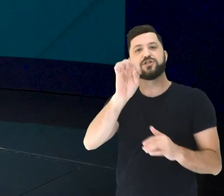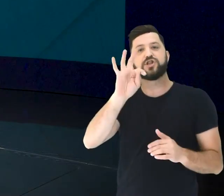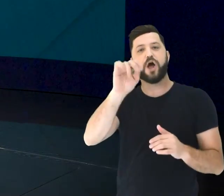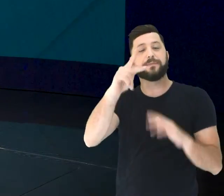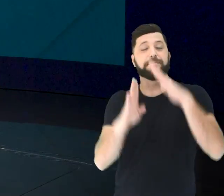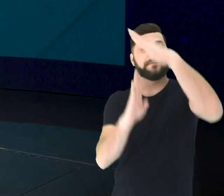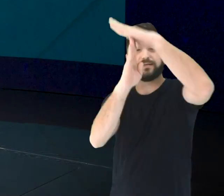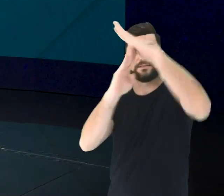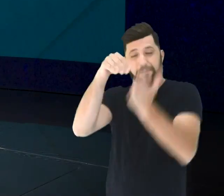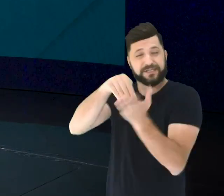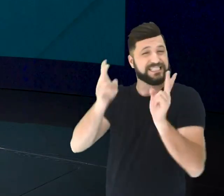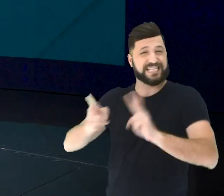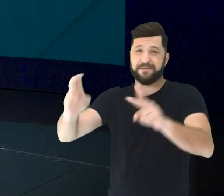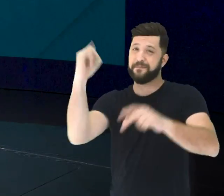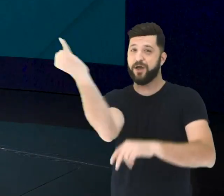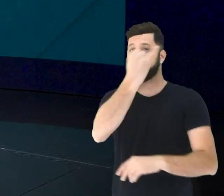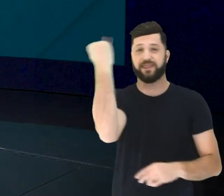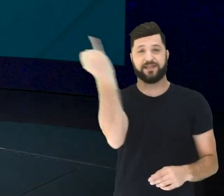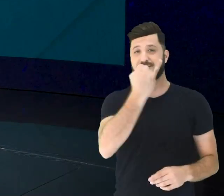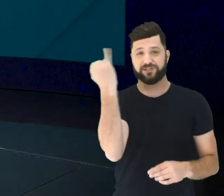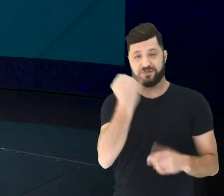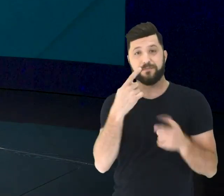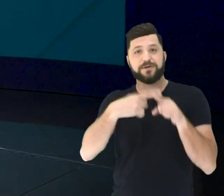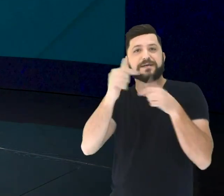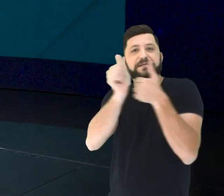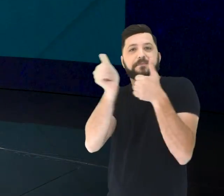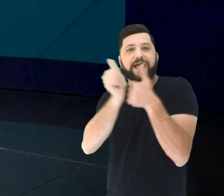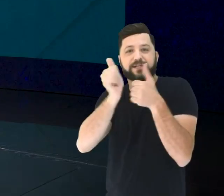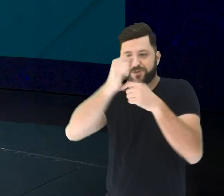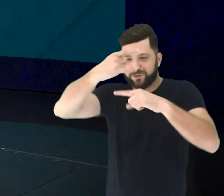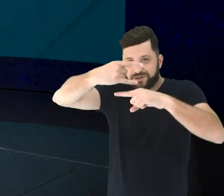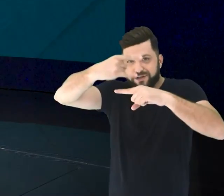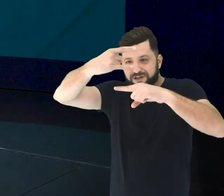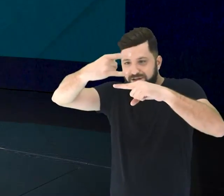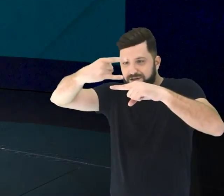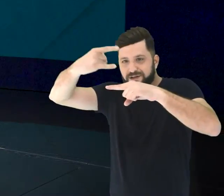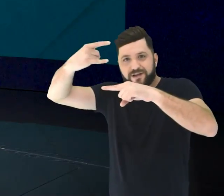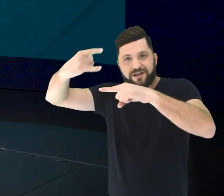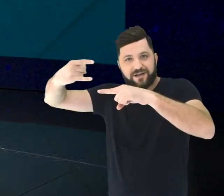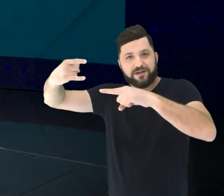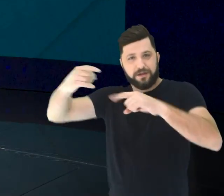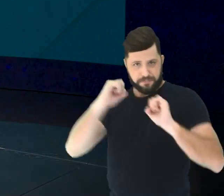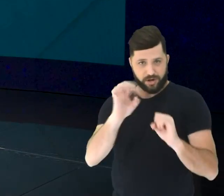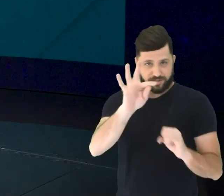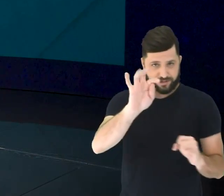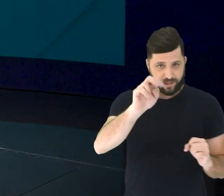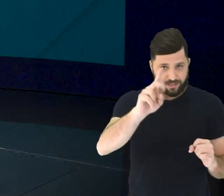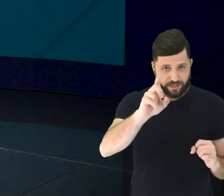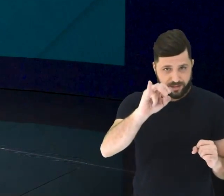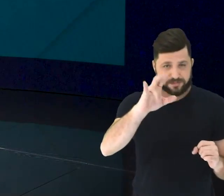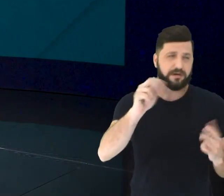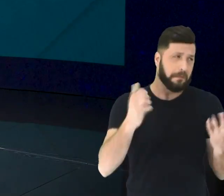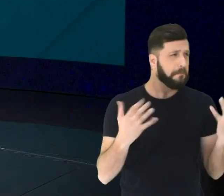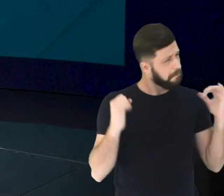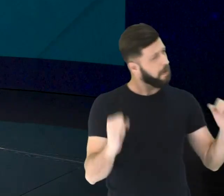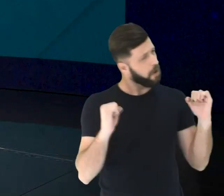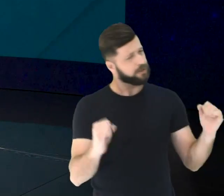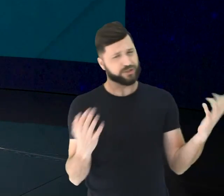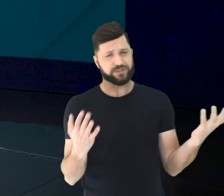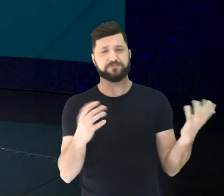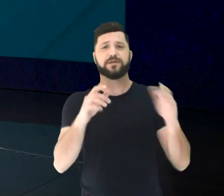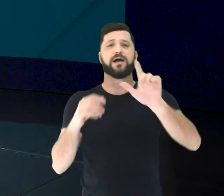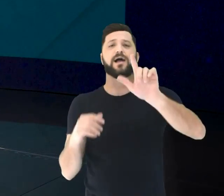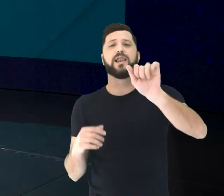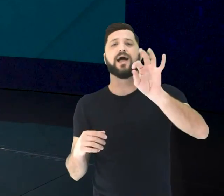claro que quanto menor esse alvo mais provável que seja atingido por que tá mais perto tá você pode fazer alguns tendência pode você pode buscar projeção da